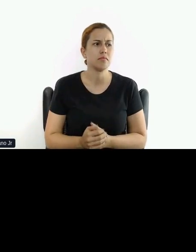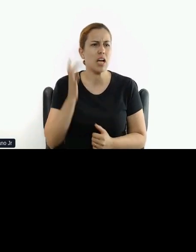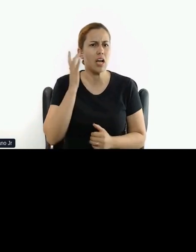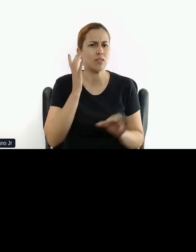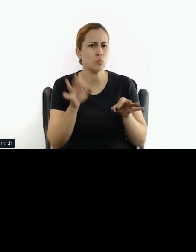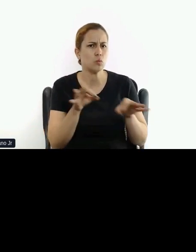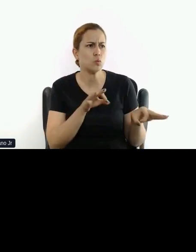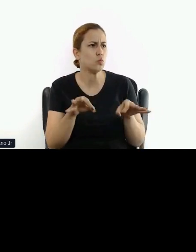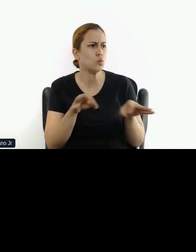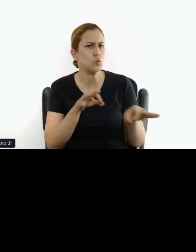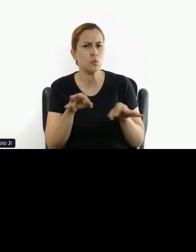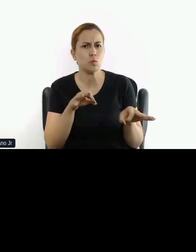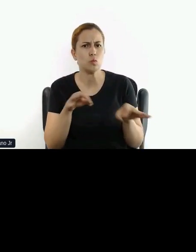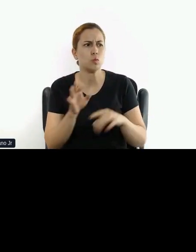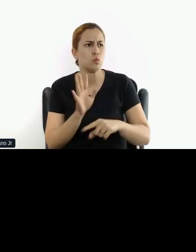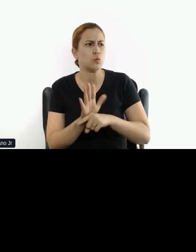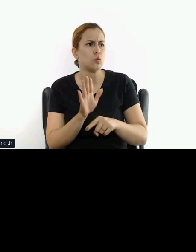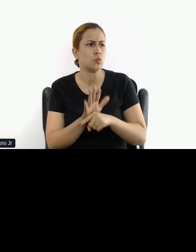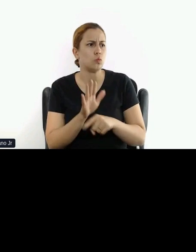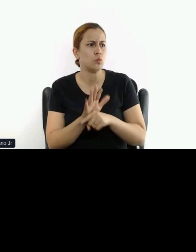está computador tentando dele. ajustar.